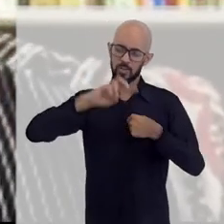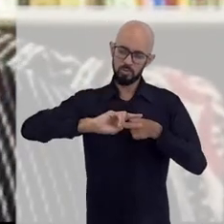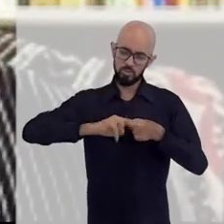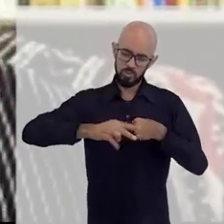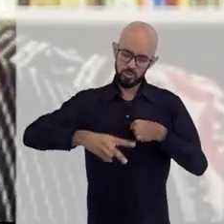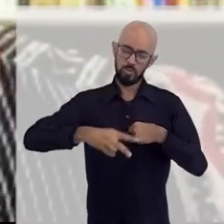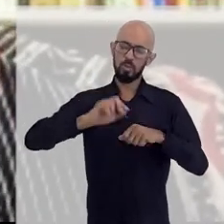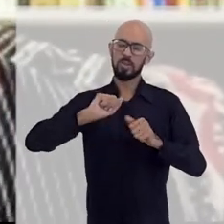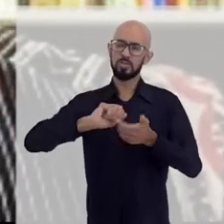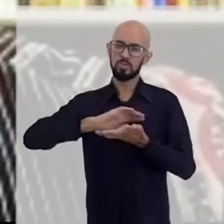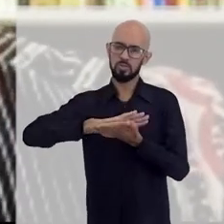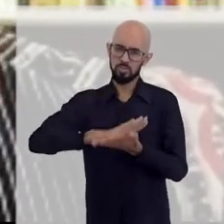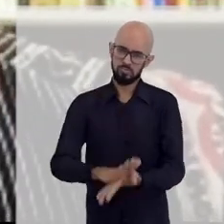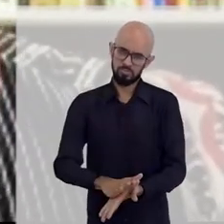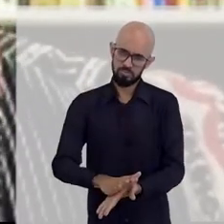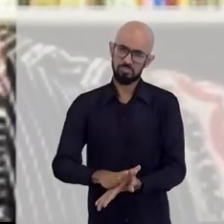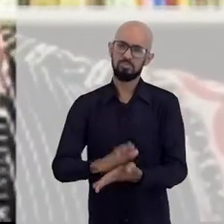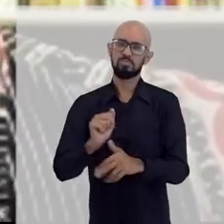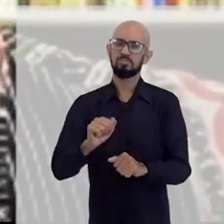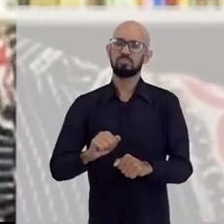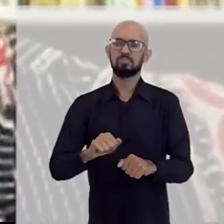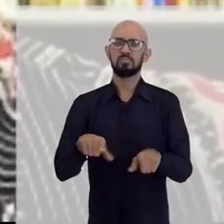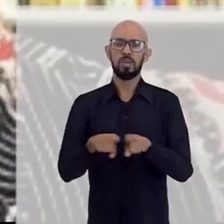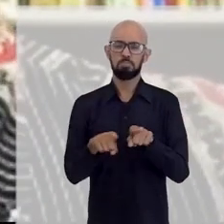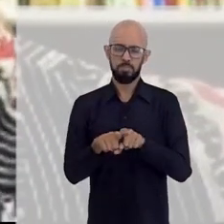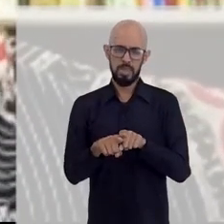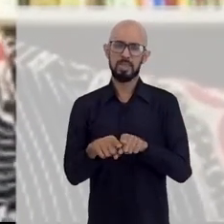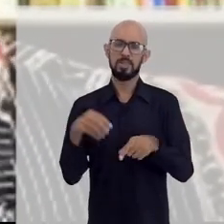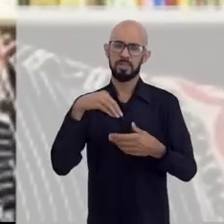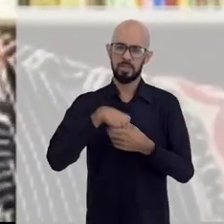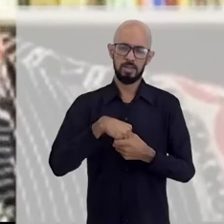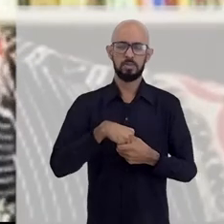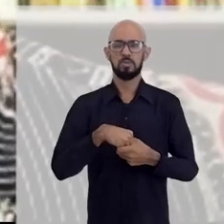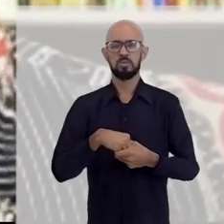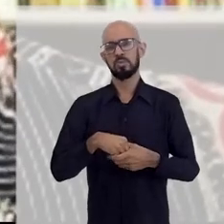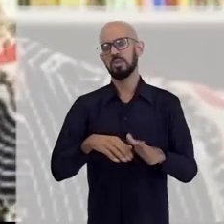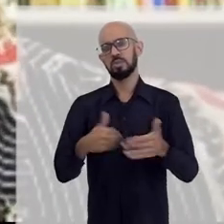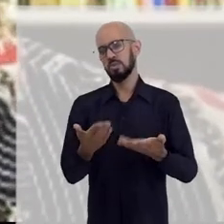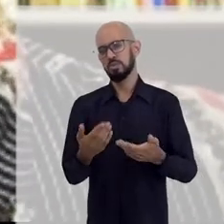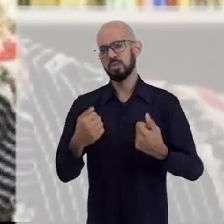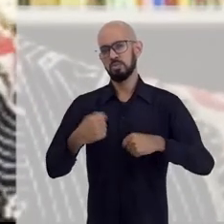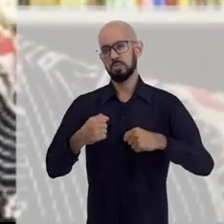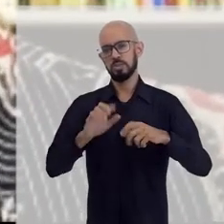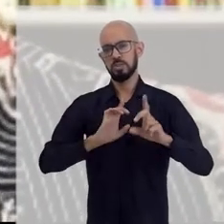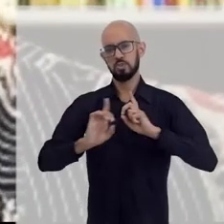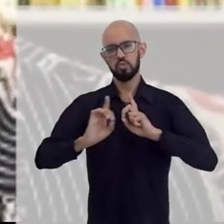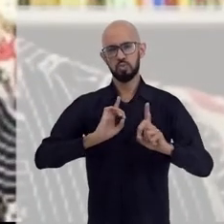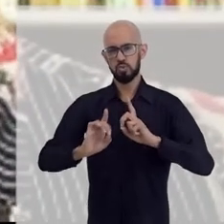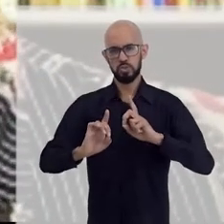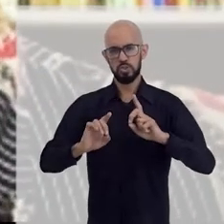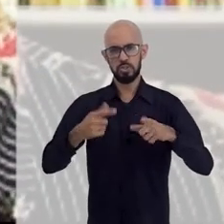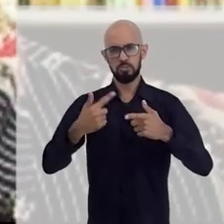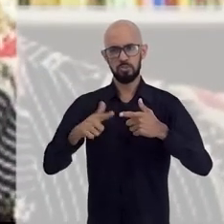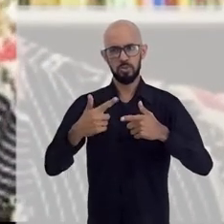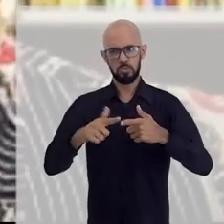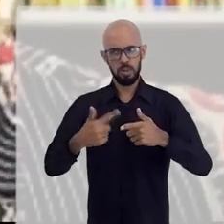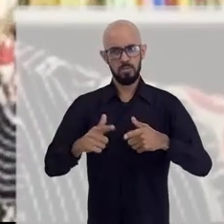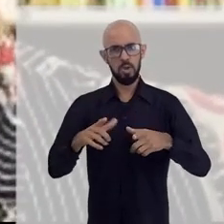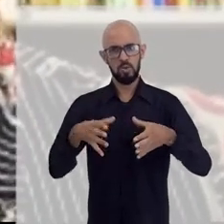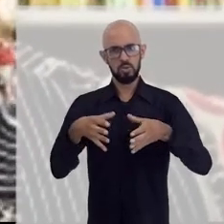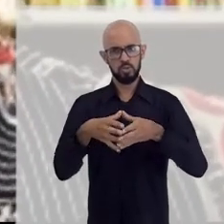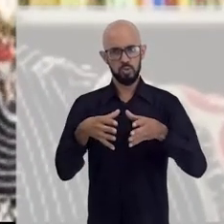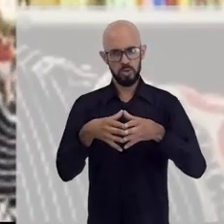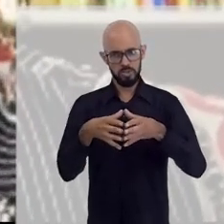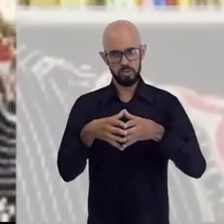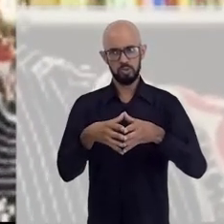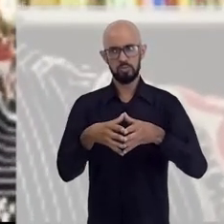relações de racismo, de preconceito também. Então, a gente precisa discutir um pouco essa questão com